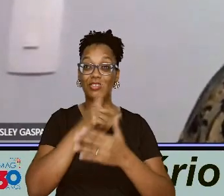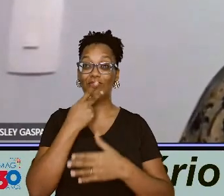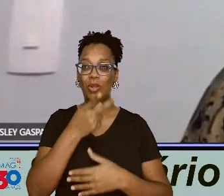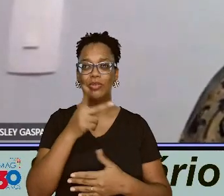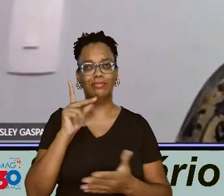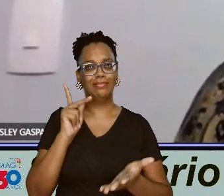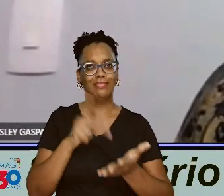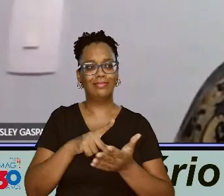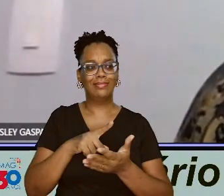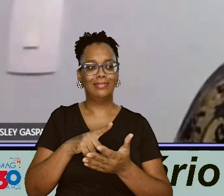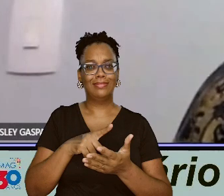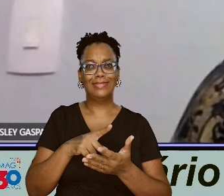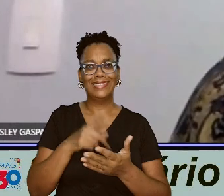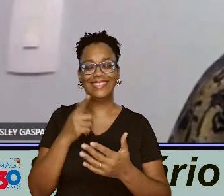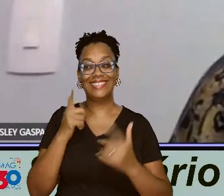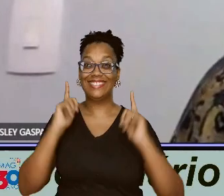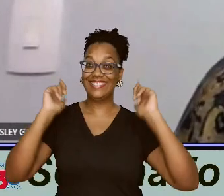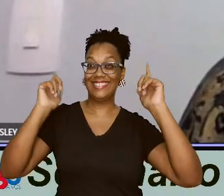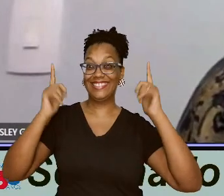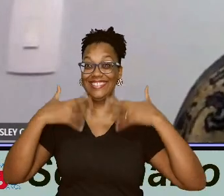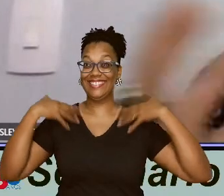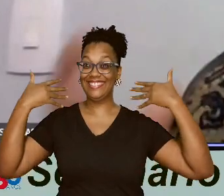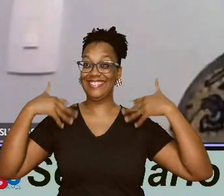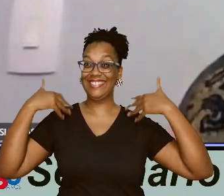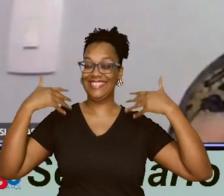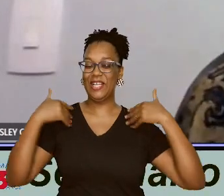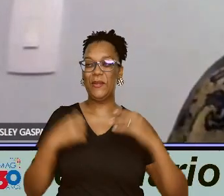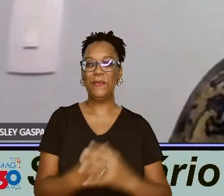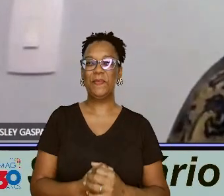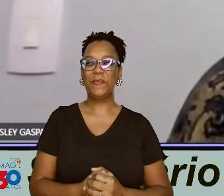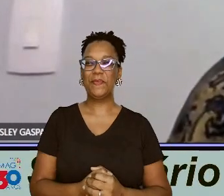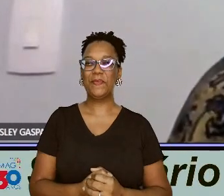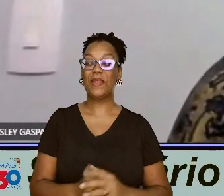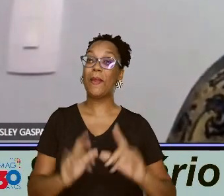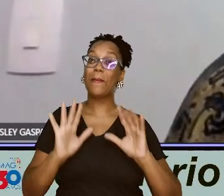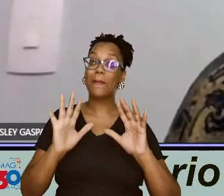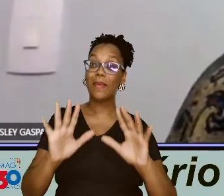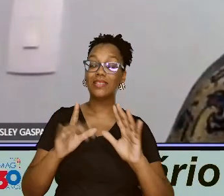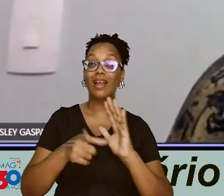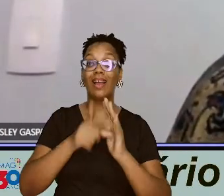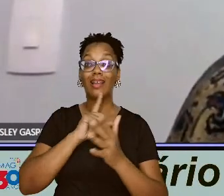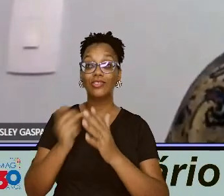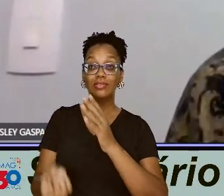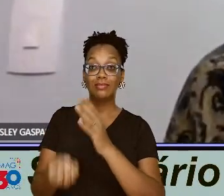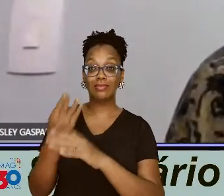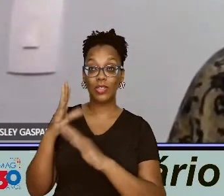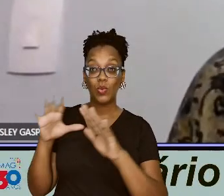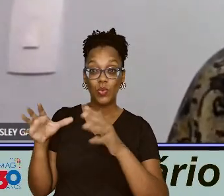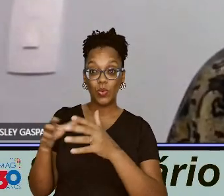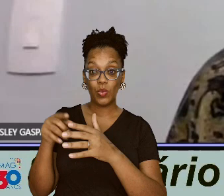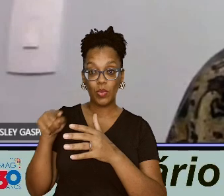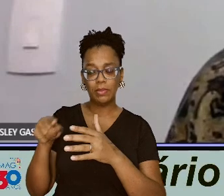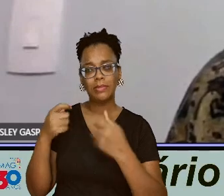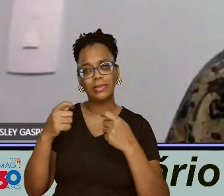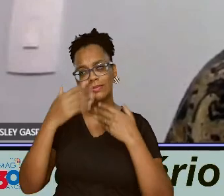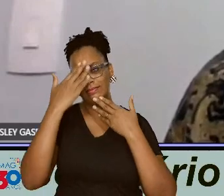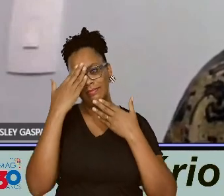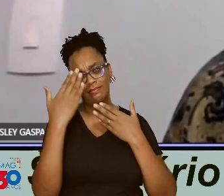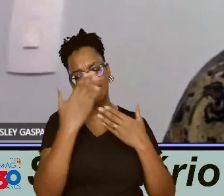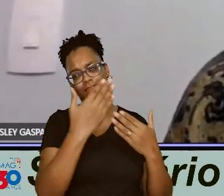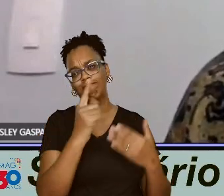realmente divertido. Só que antes da gente chegar nesse grupo, a gente tem que agradecer o